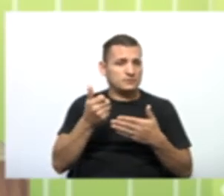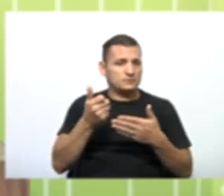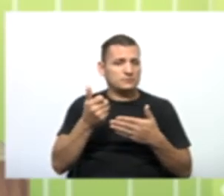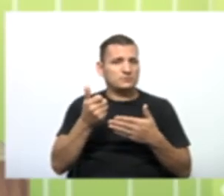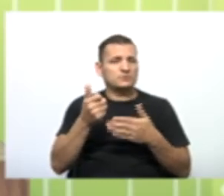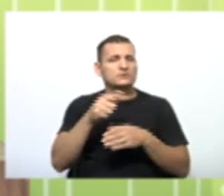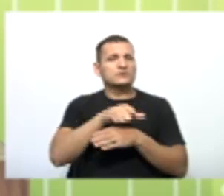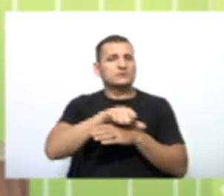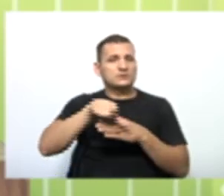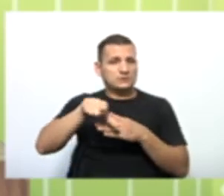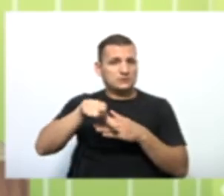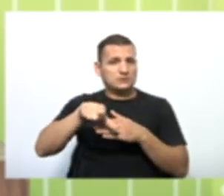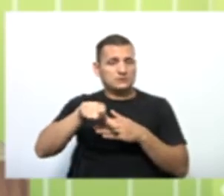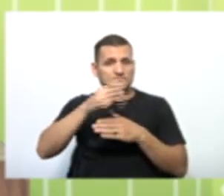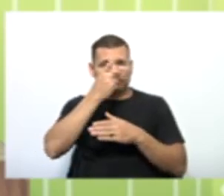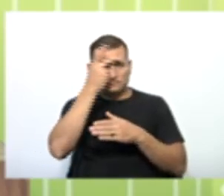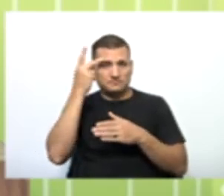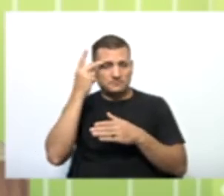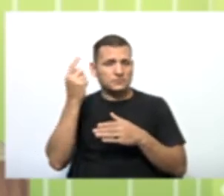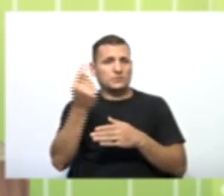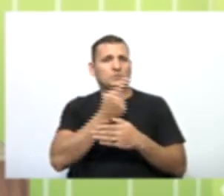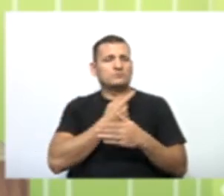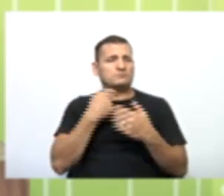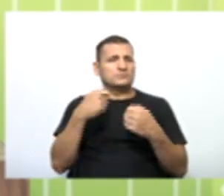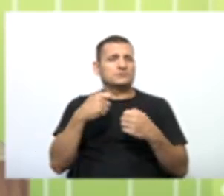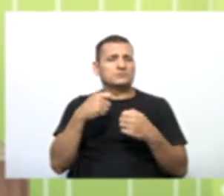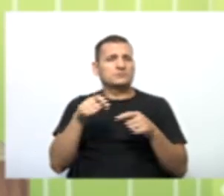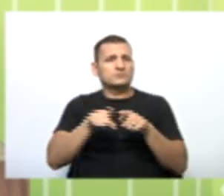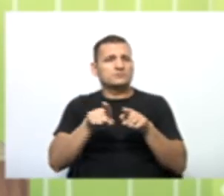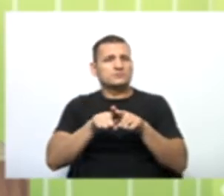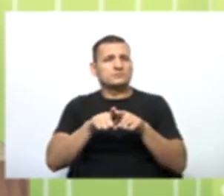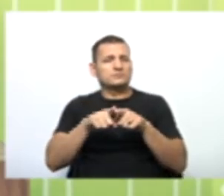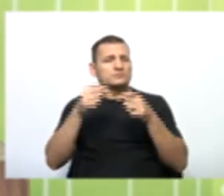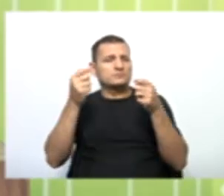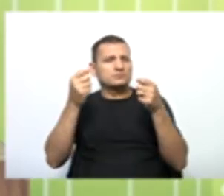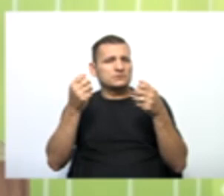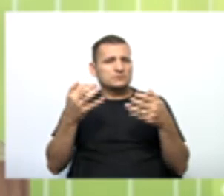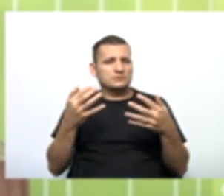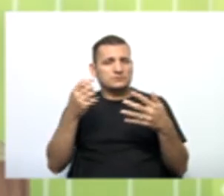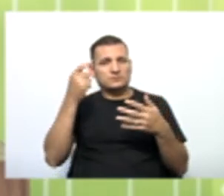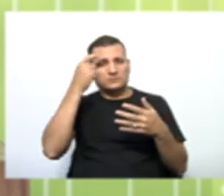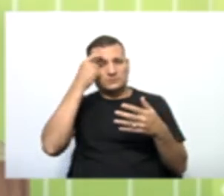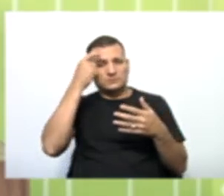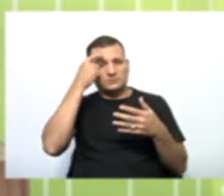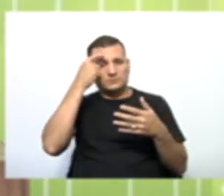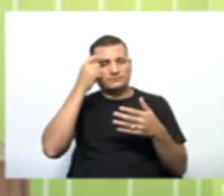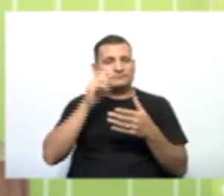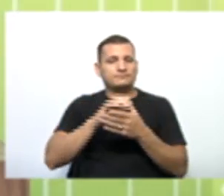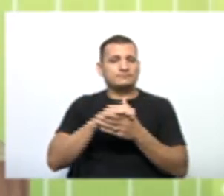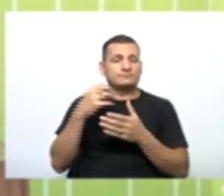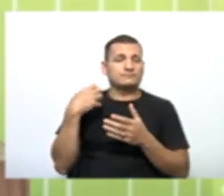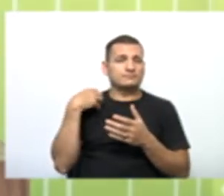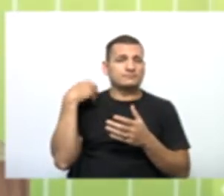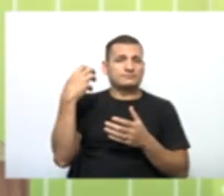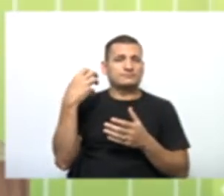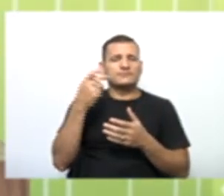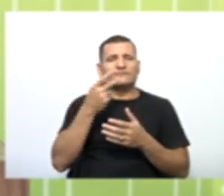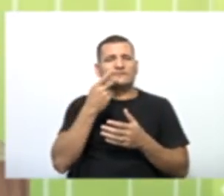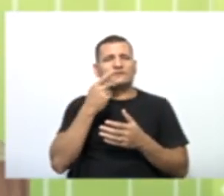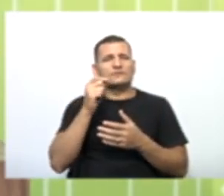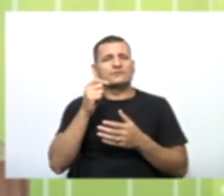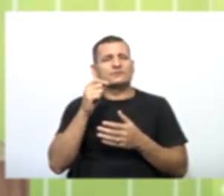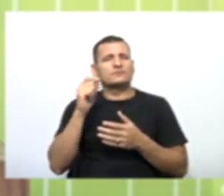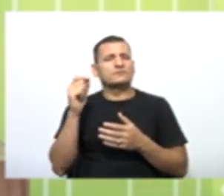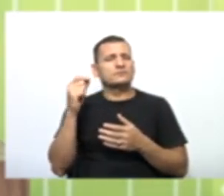uma pessoa, nós vamos precisar falar de consciência. Sócrates dizia que havia um Deus dentro